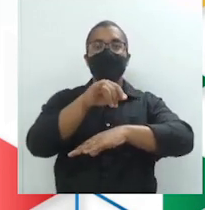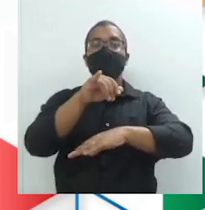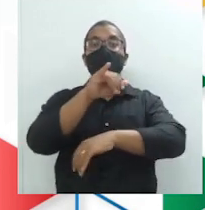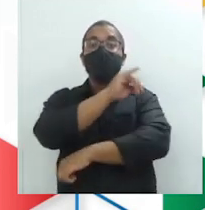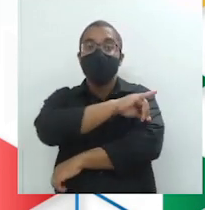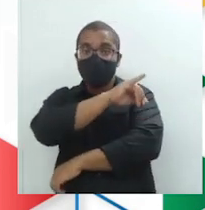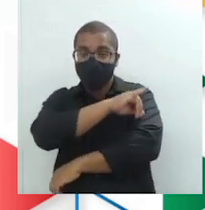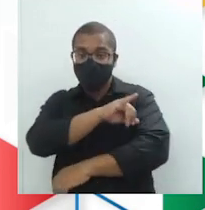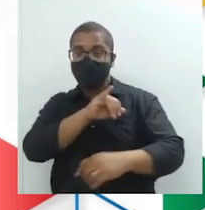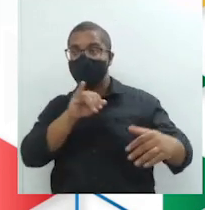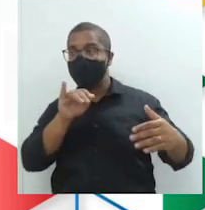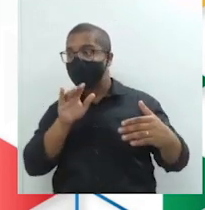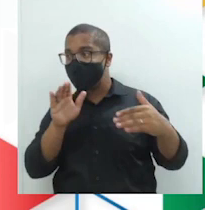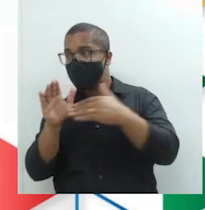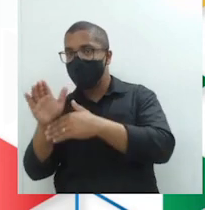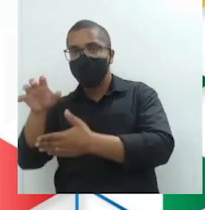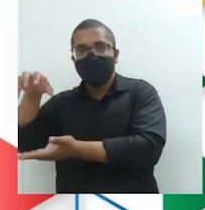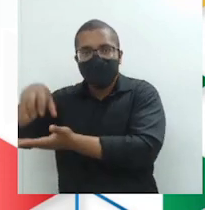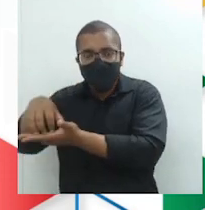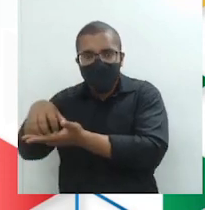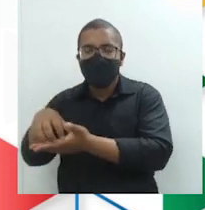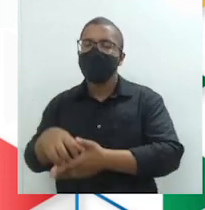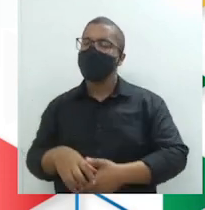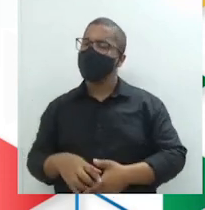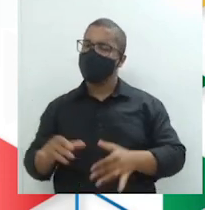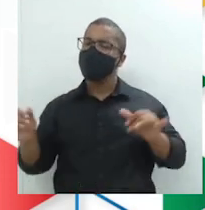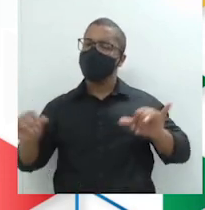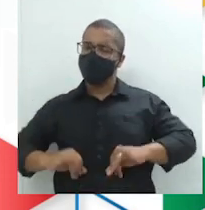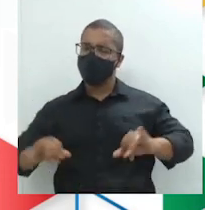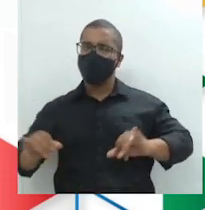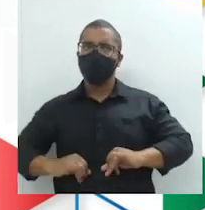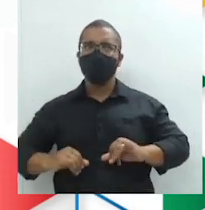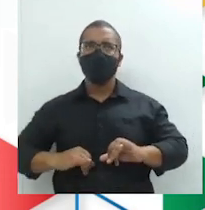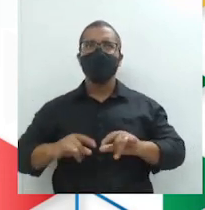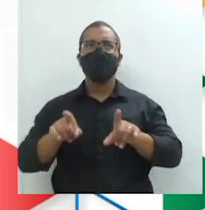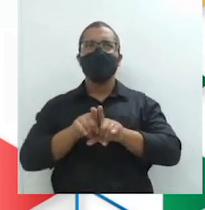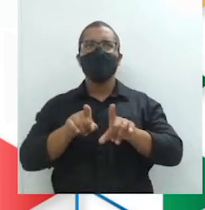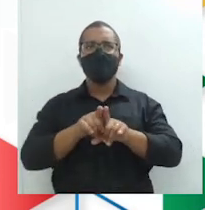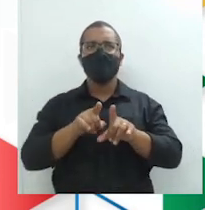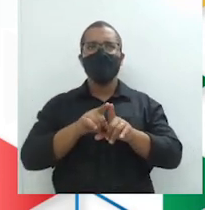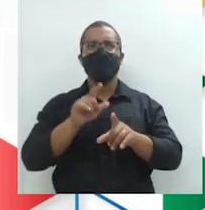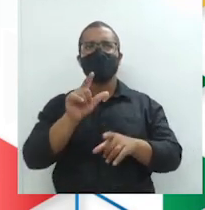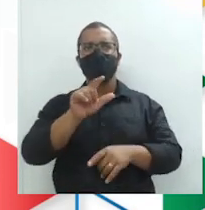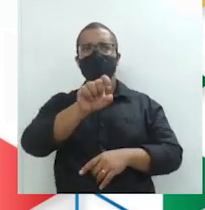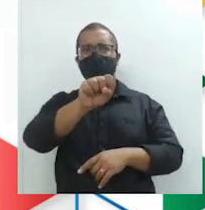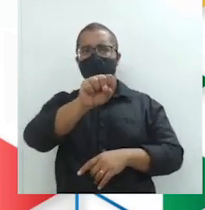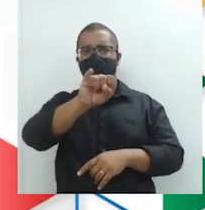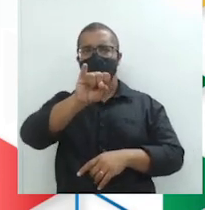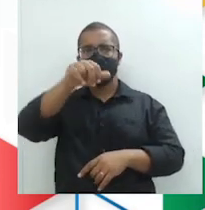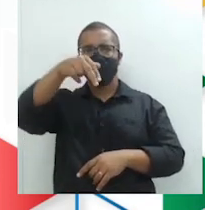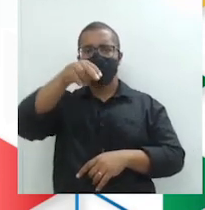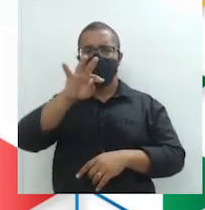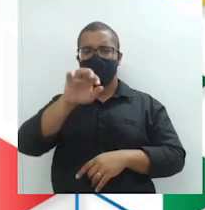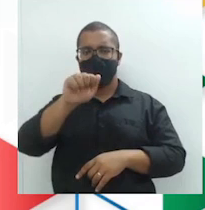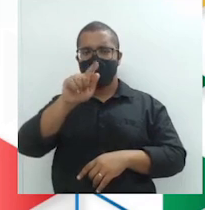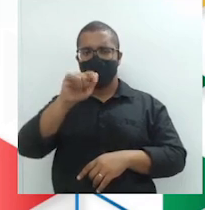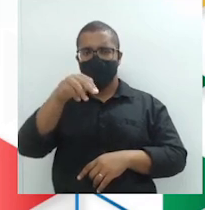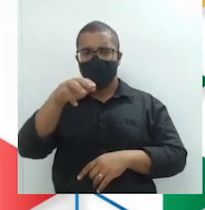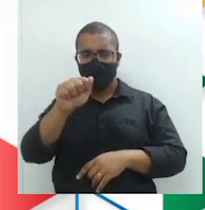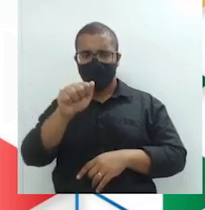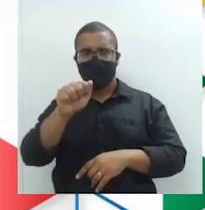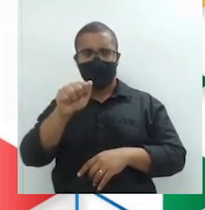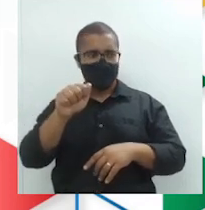O sintagma do Rio para completar o substantivo boas-vindas. Então nós temos do